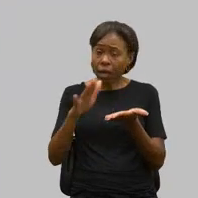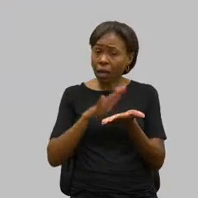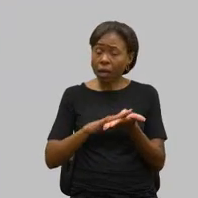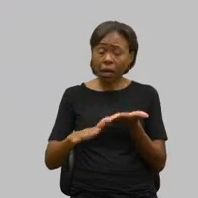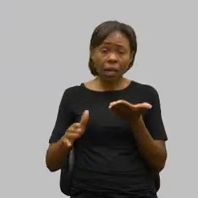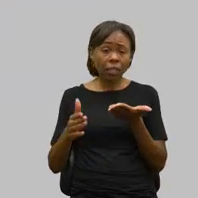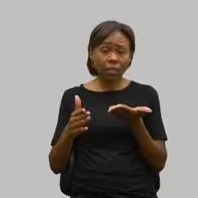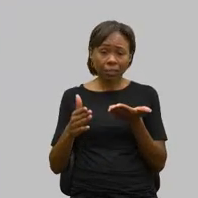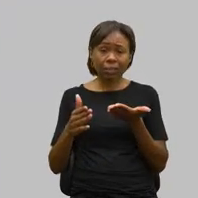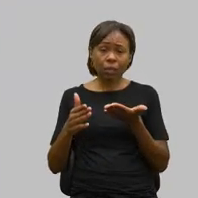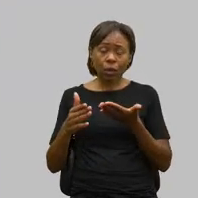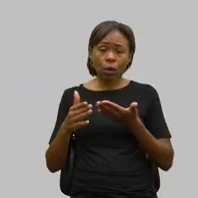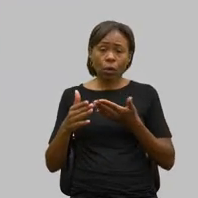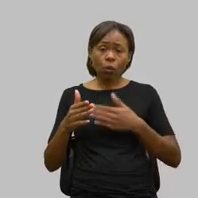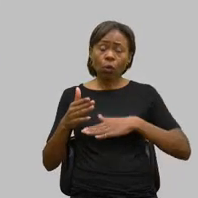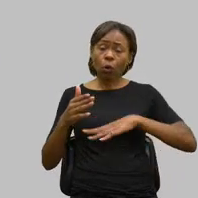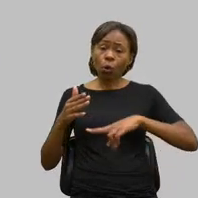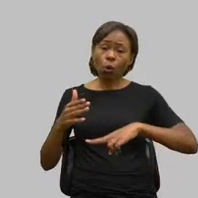quimioterapia.